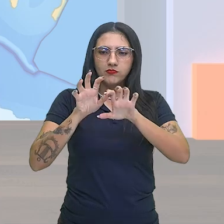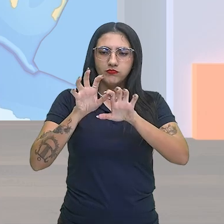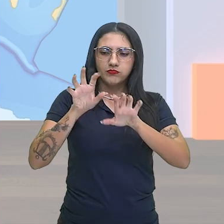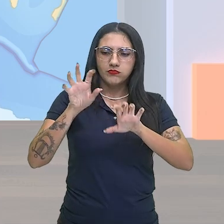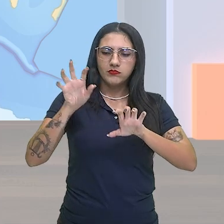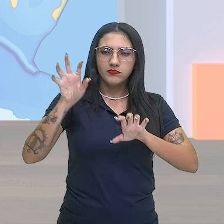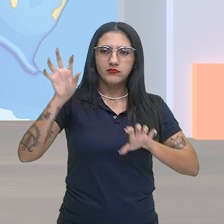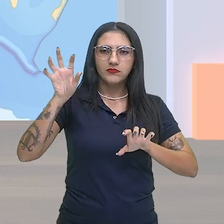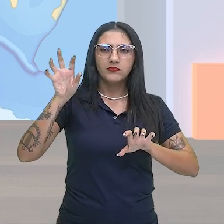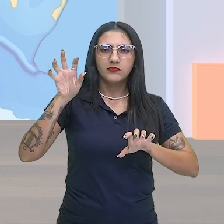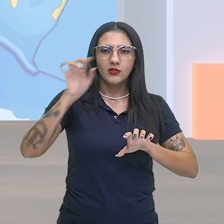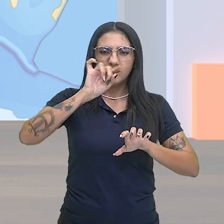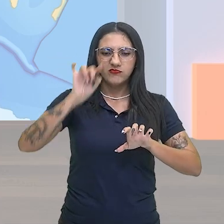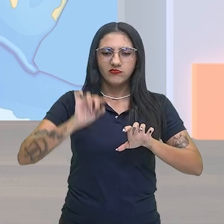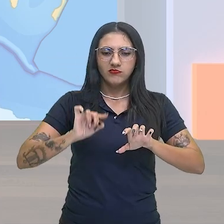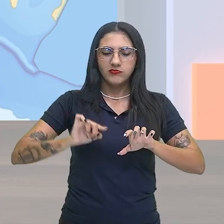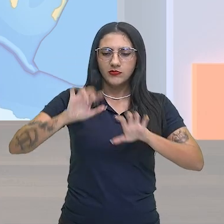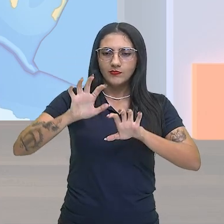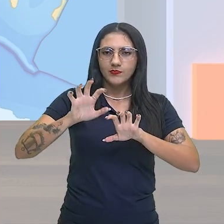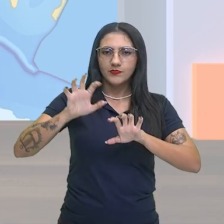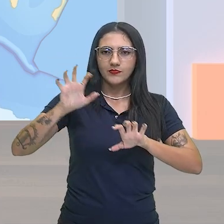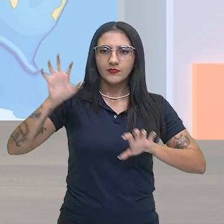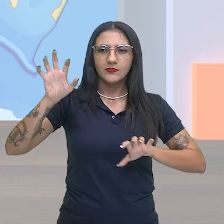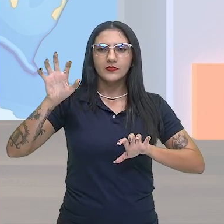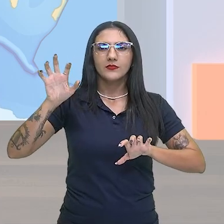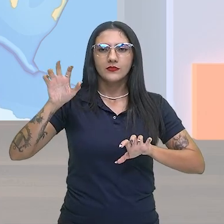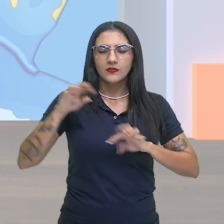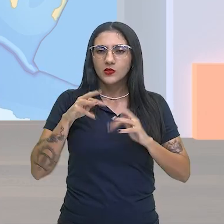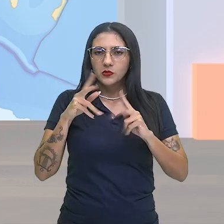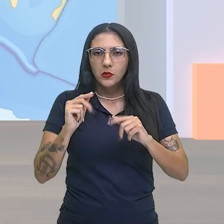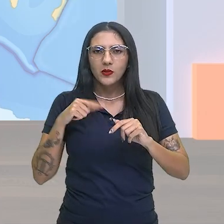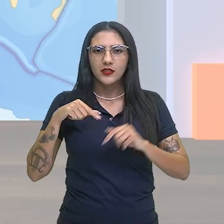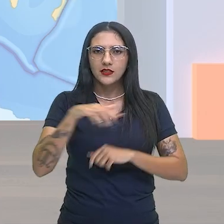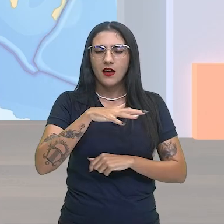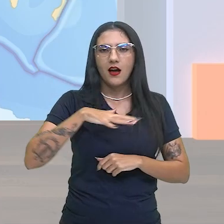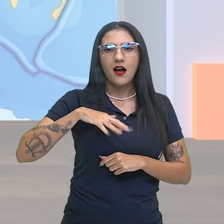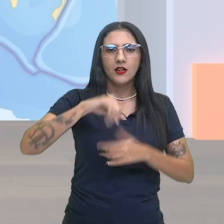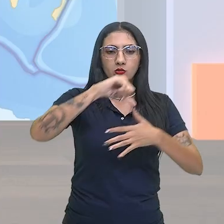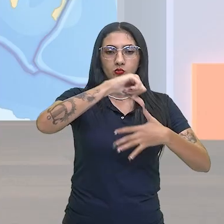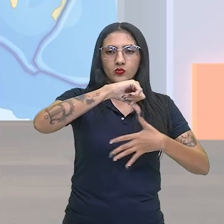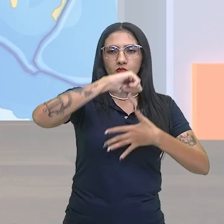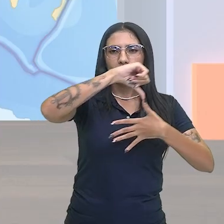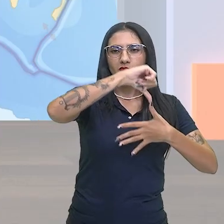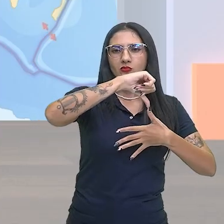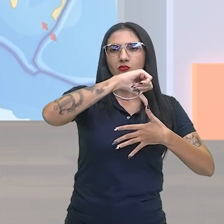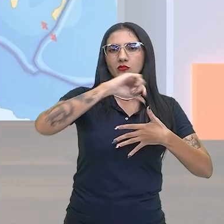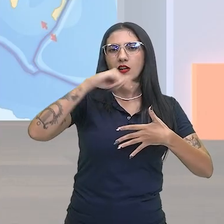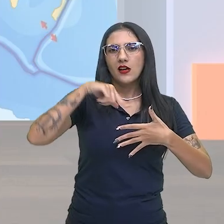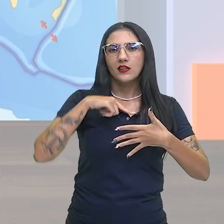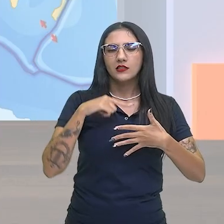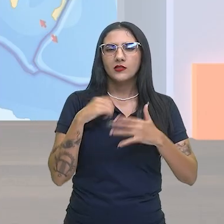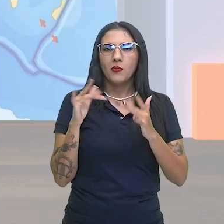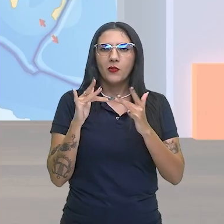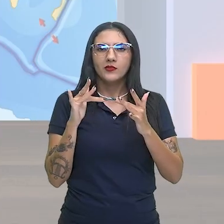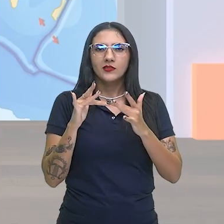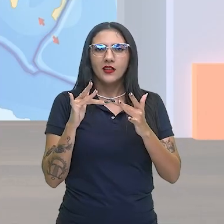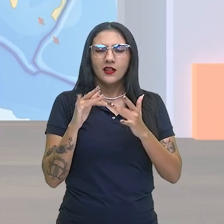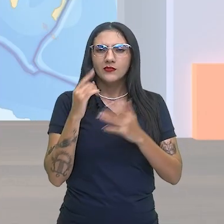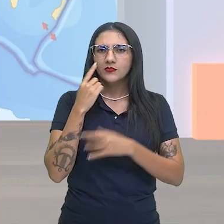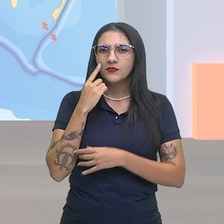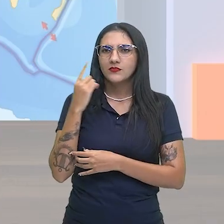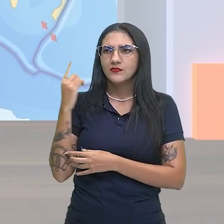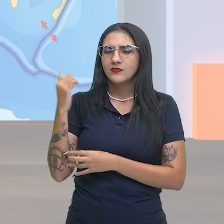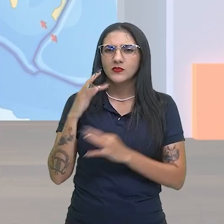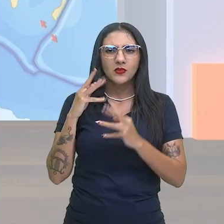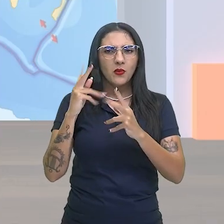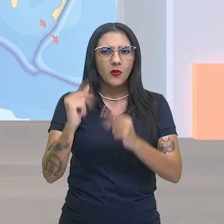nosso planeta, né? Então, toda essa costa aqui da América do Sul se conectava ali com a costa. Aliás, todos os